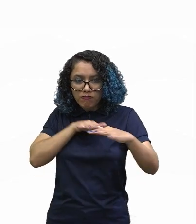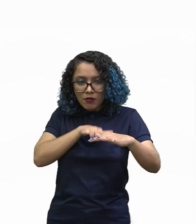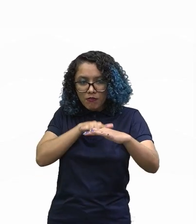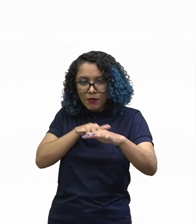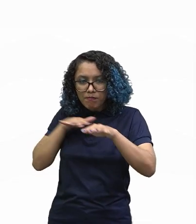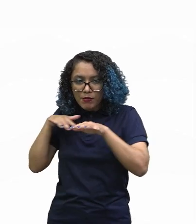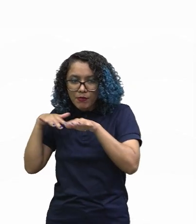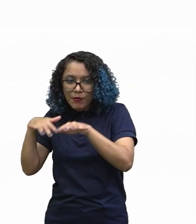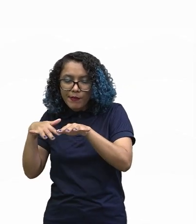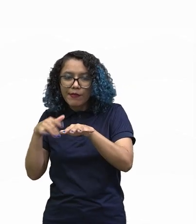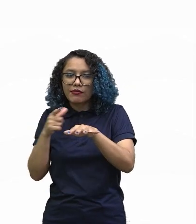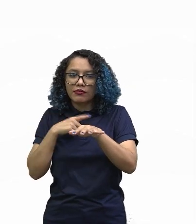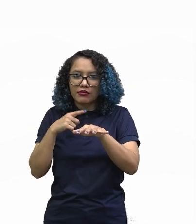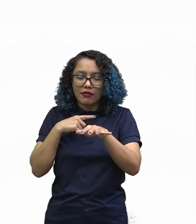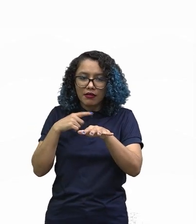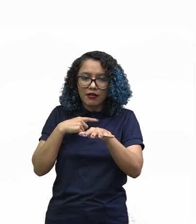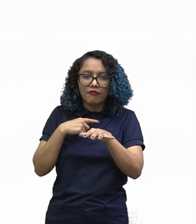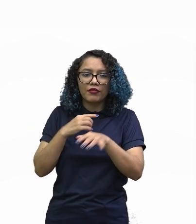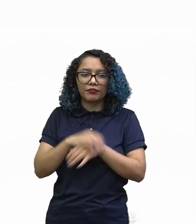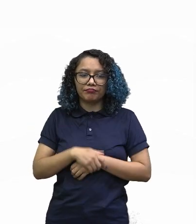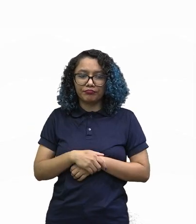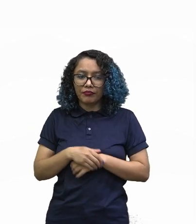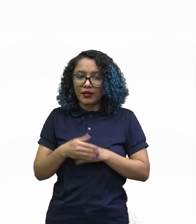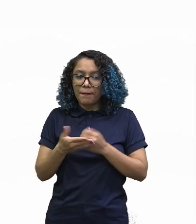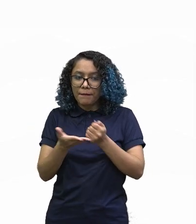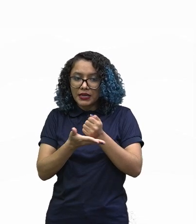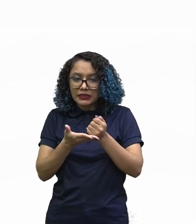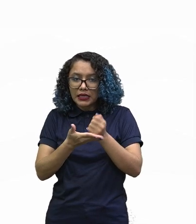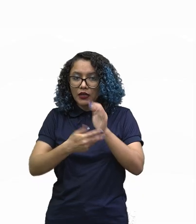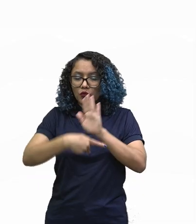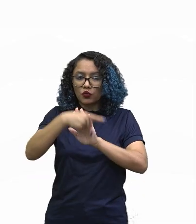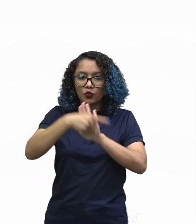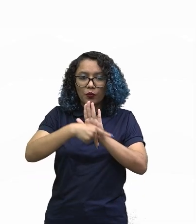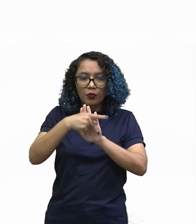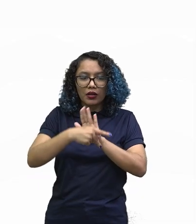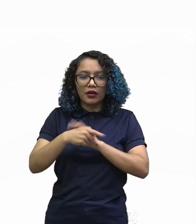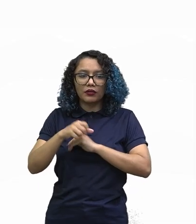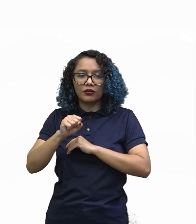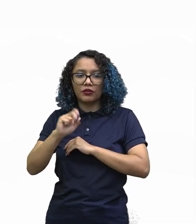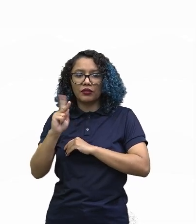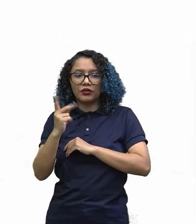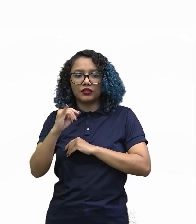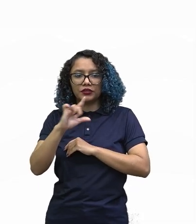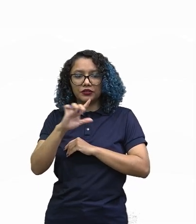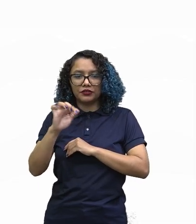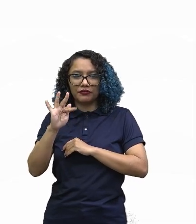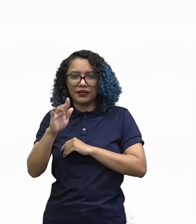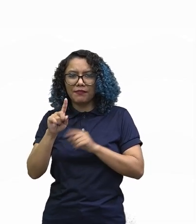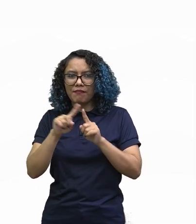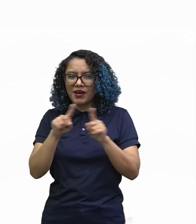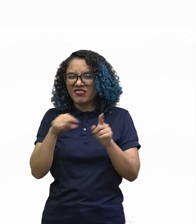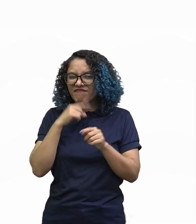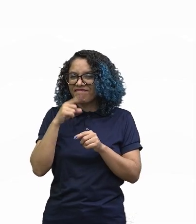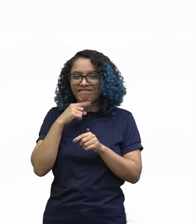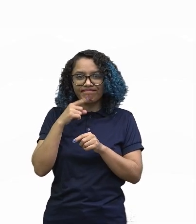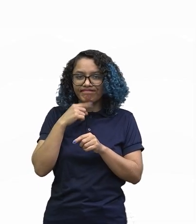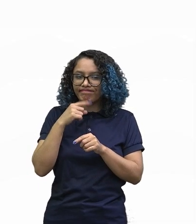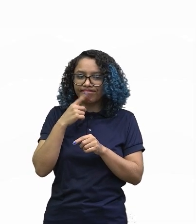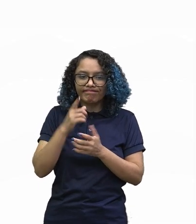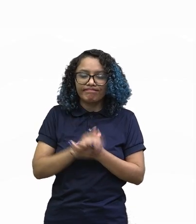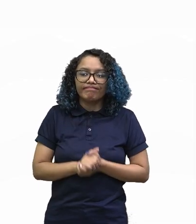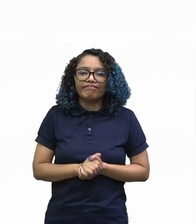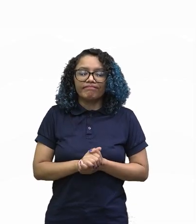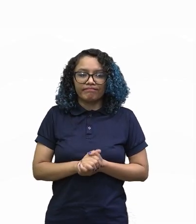implementadas pelo plano Schieffelin, mas que não vai lograr êxito. E aí